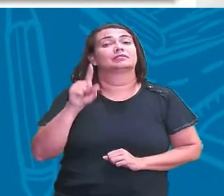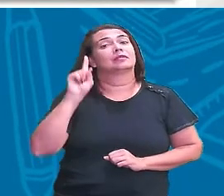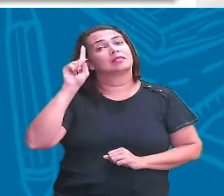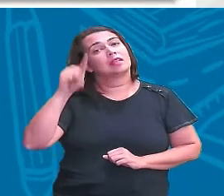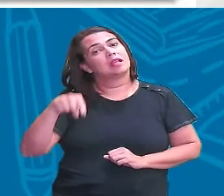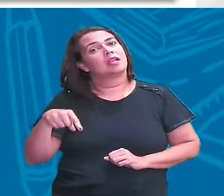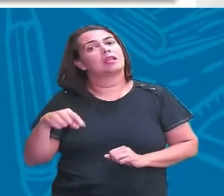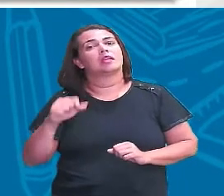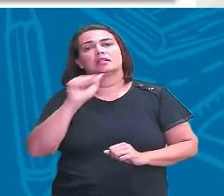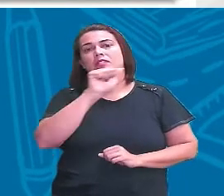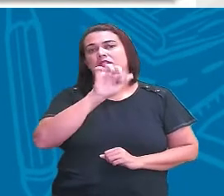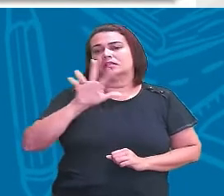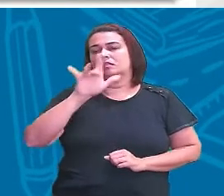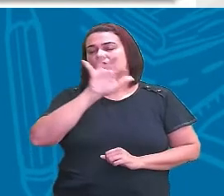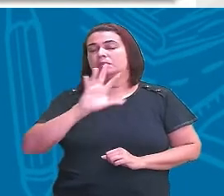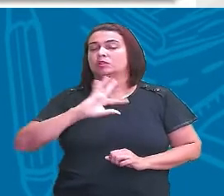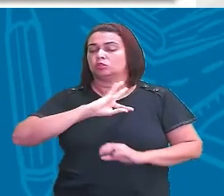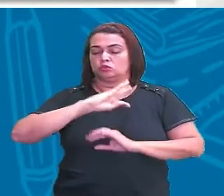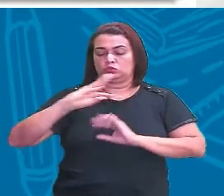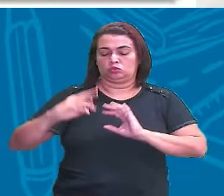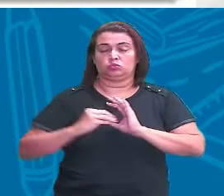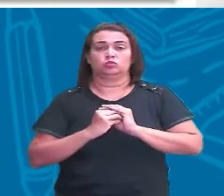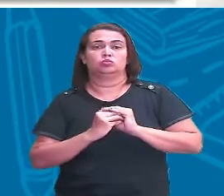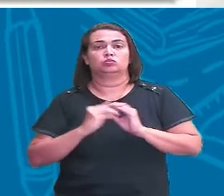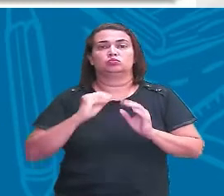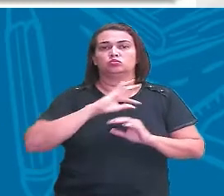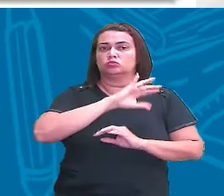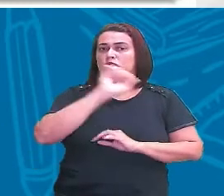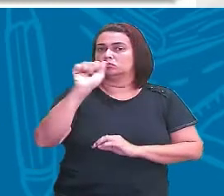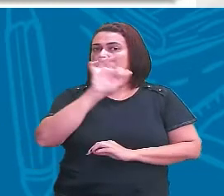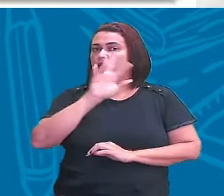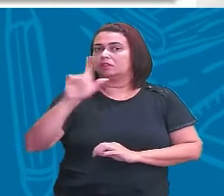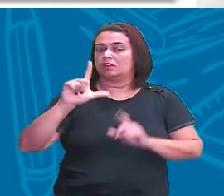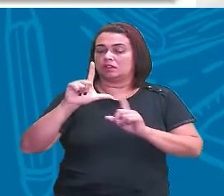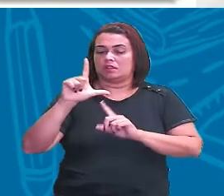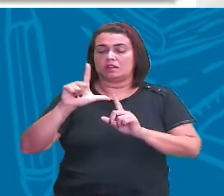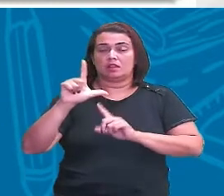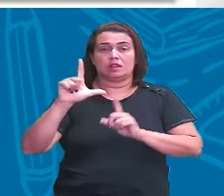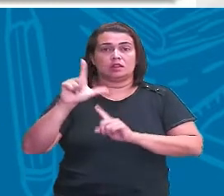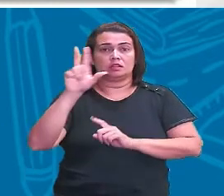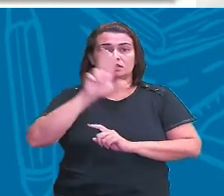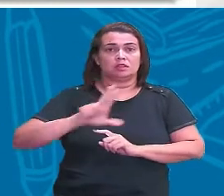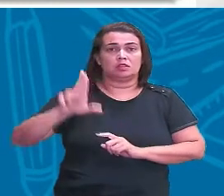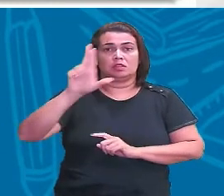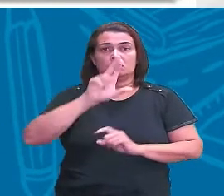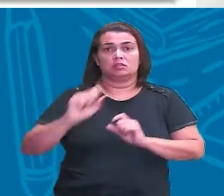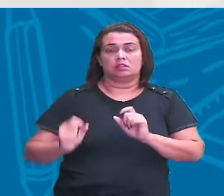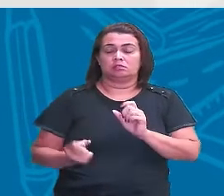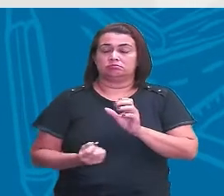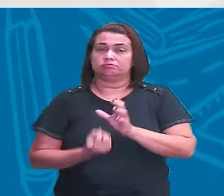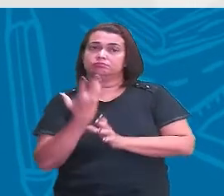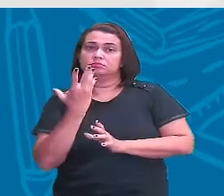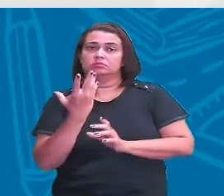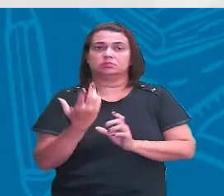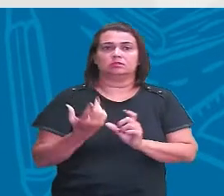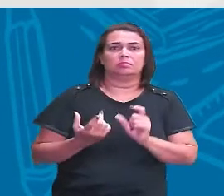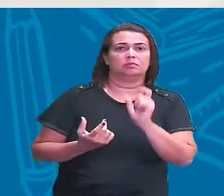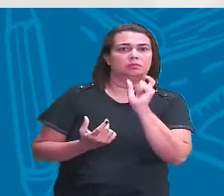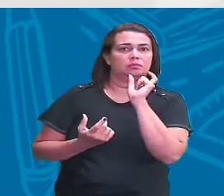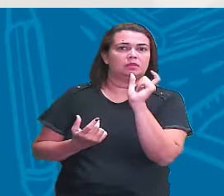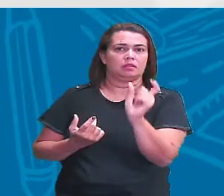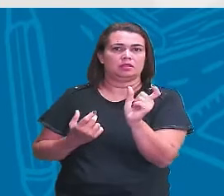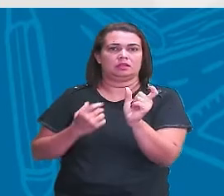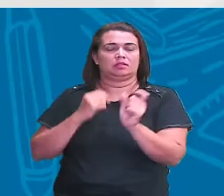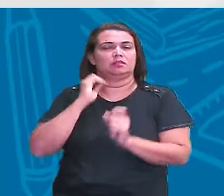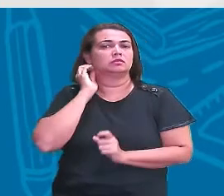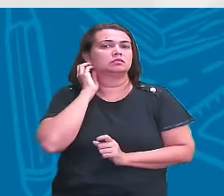nosso alfabeto, né? As letras que a gente usa para formar as palavras. Aqui, ó,